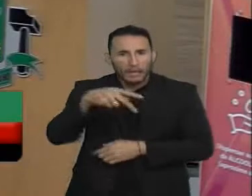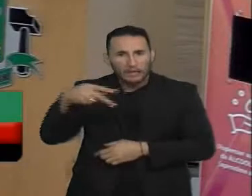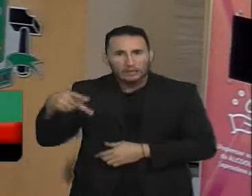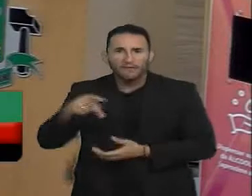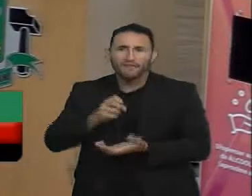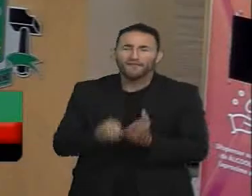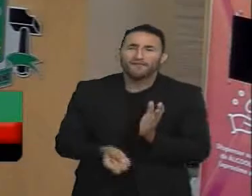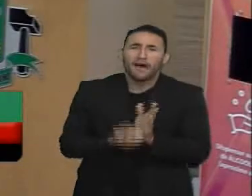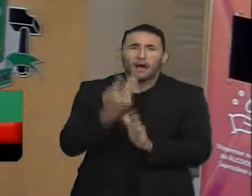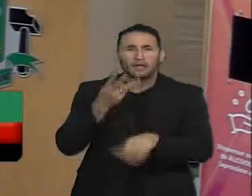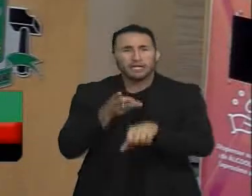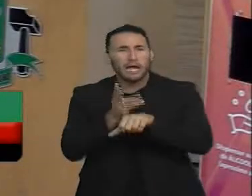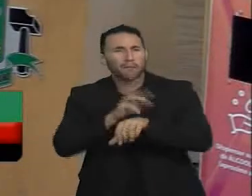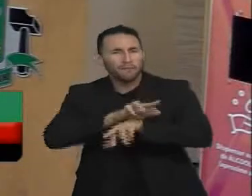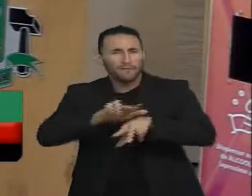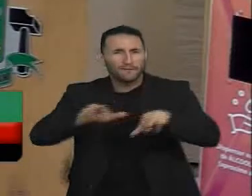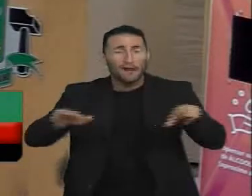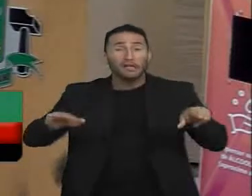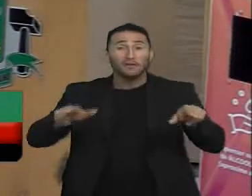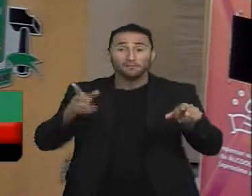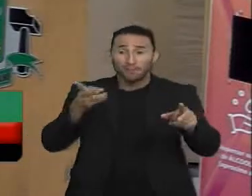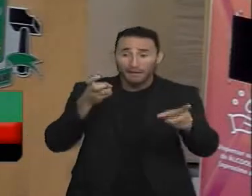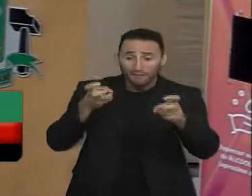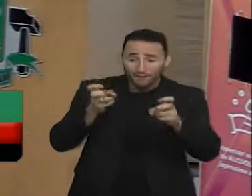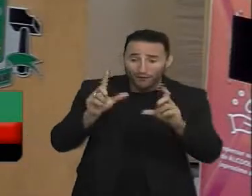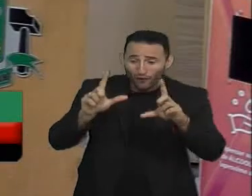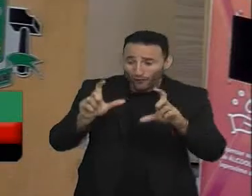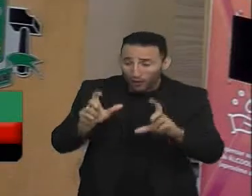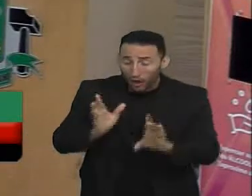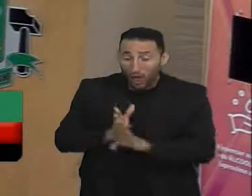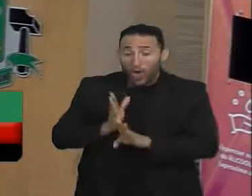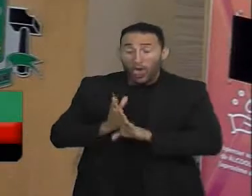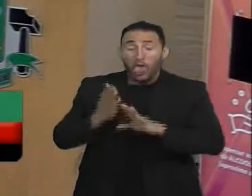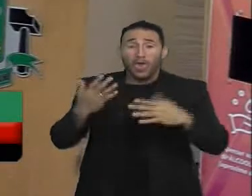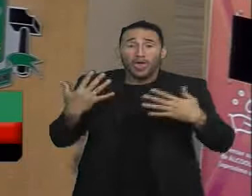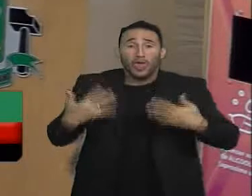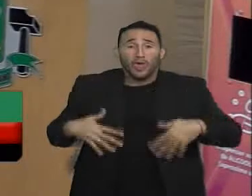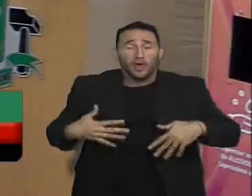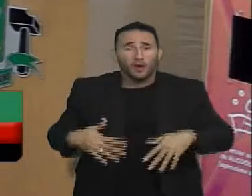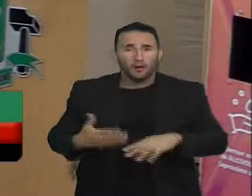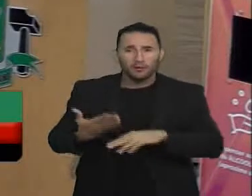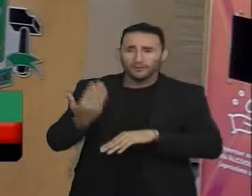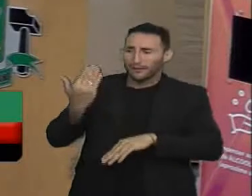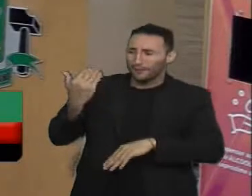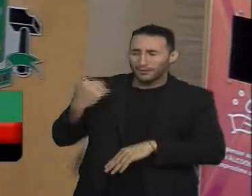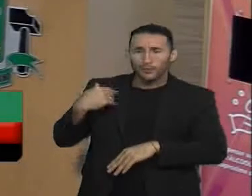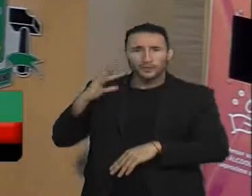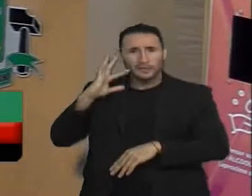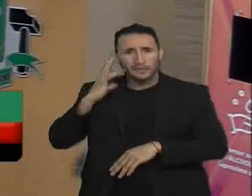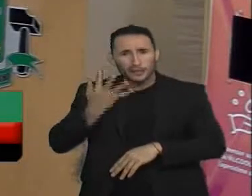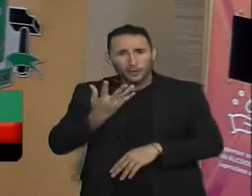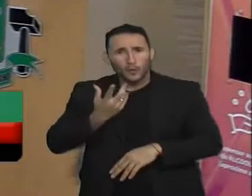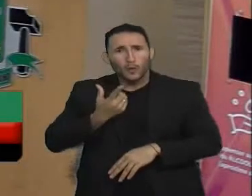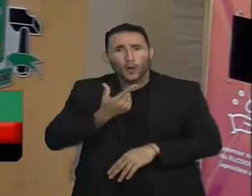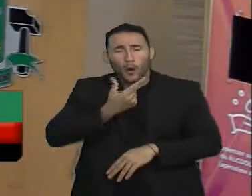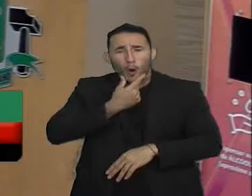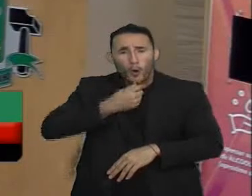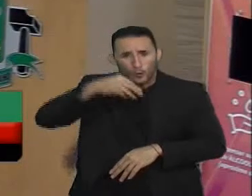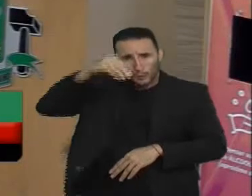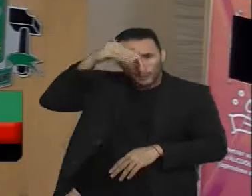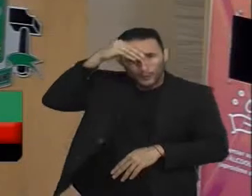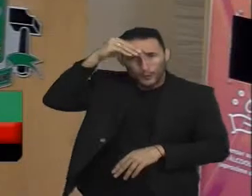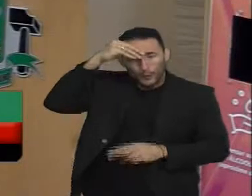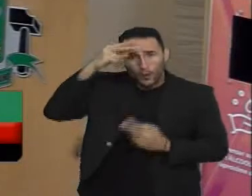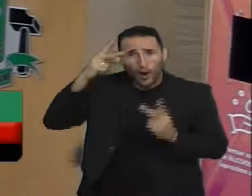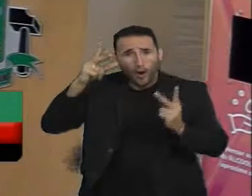acabam vendo essas fotos. Rapidamente, senhores vereadores, eu passei por uma situação como essa com um sobrinho aqui em Osasco.